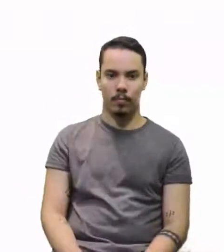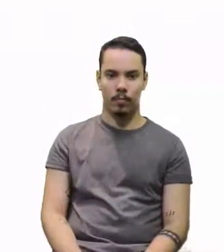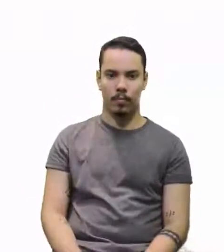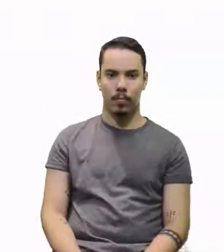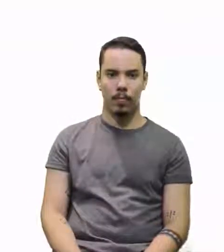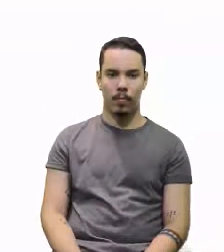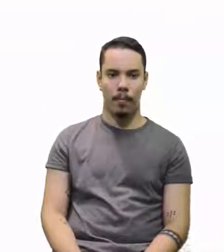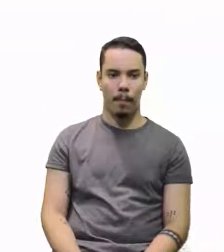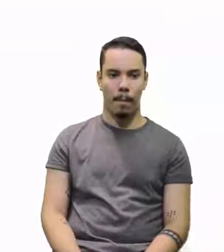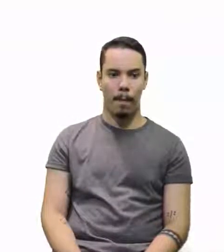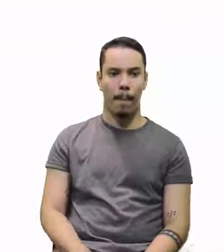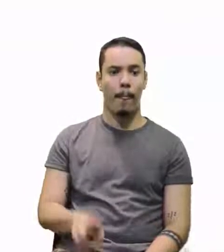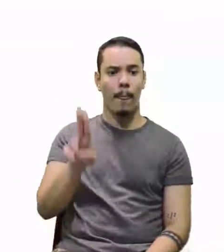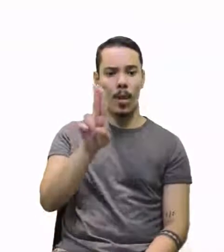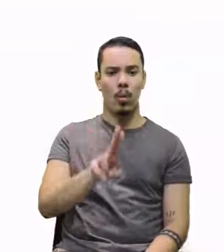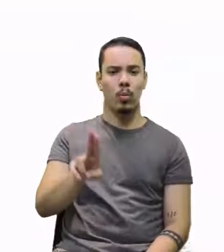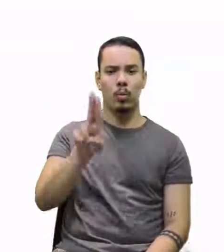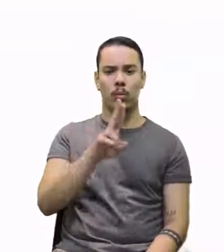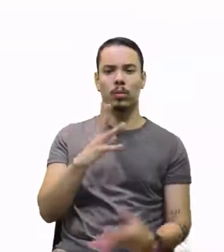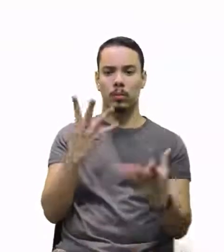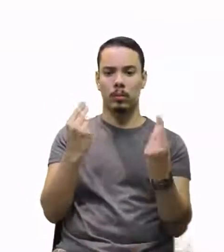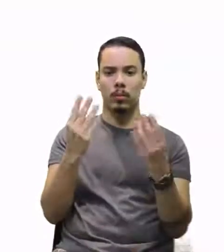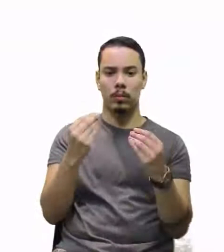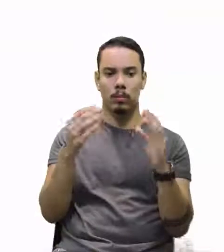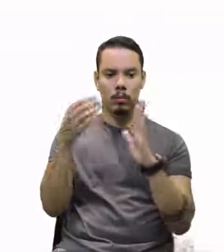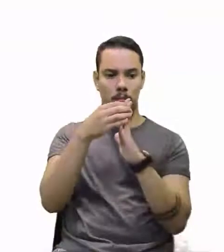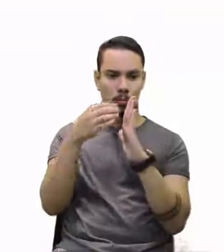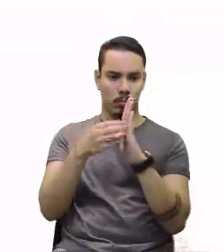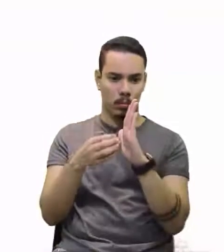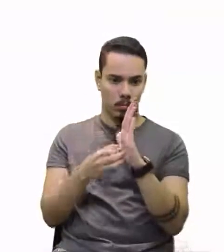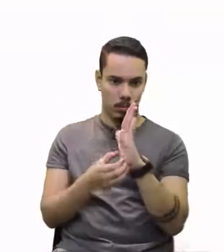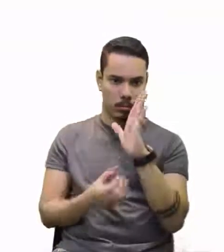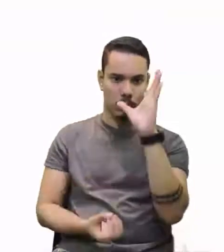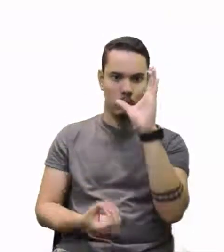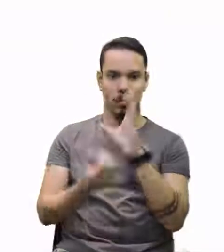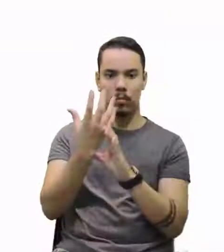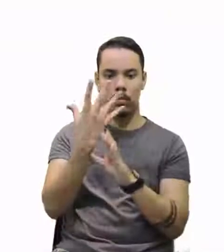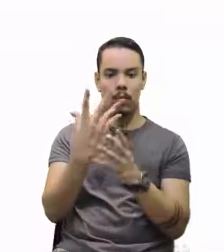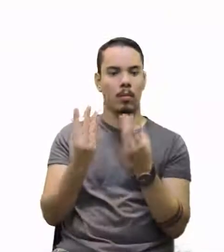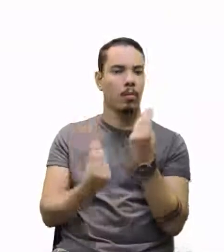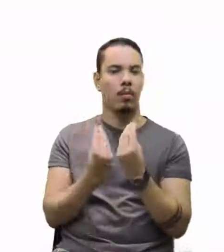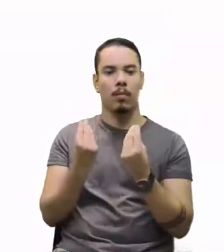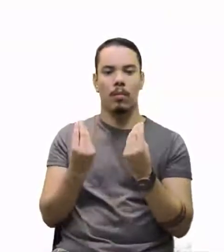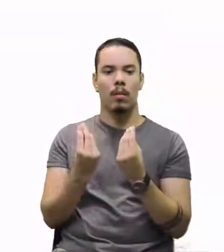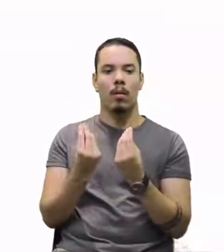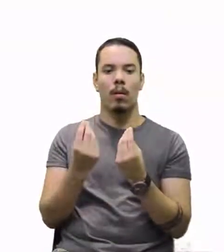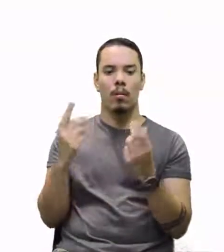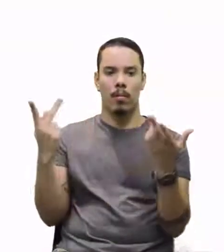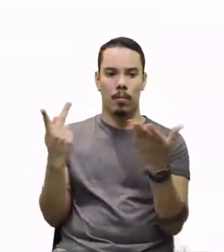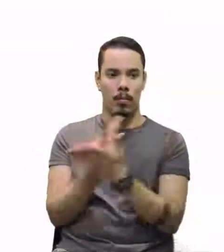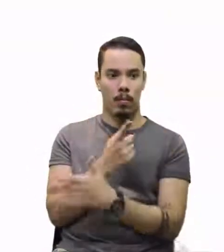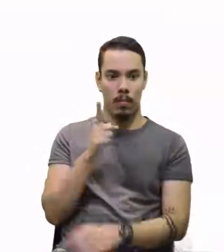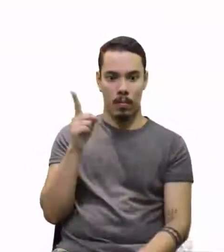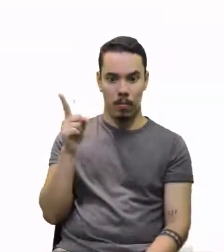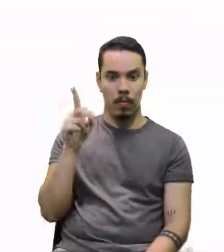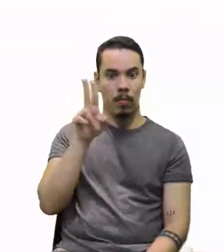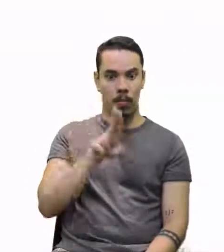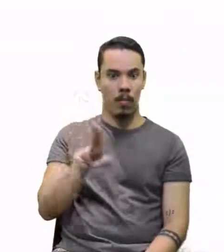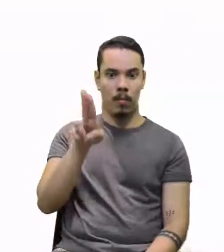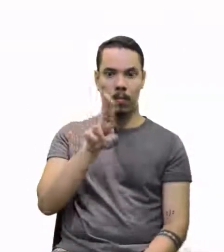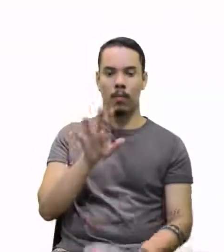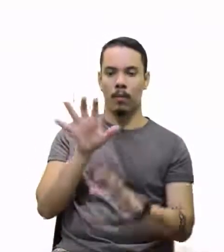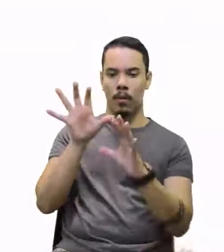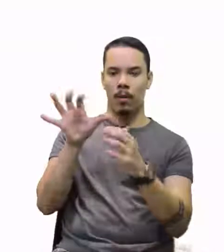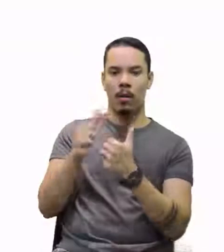muito utilizados em conjunto de capacitores para formar circuitos ressonantes. Então usamos os indutores